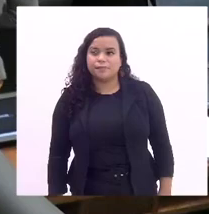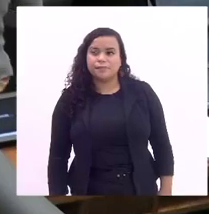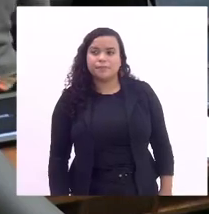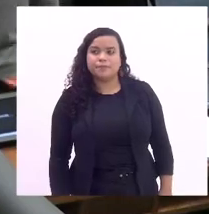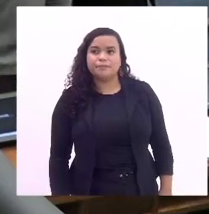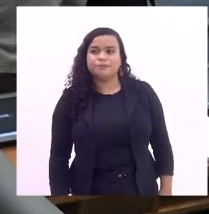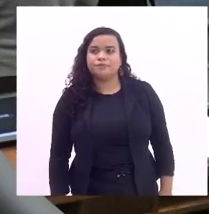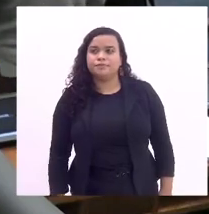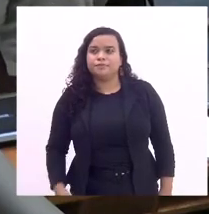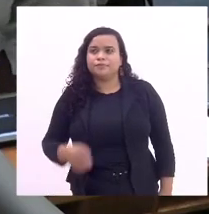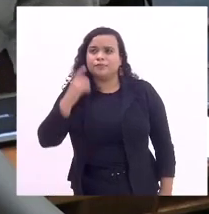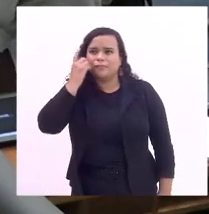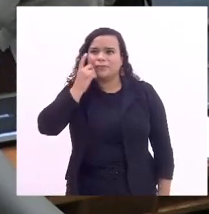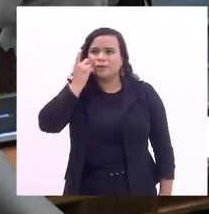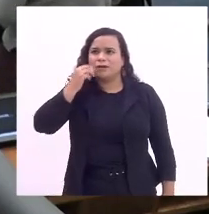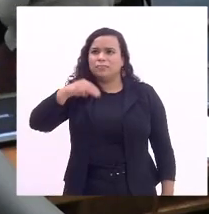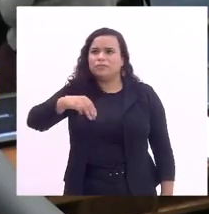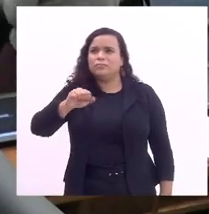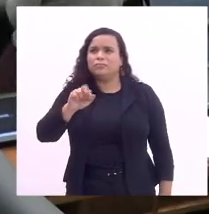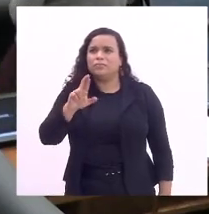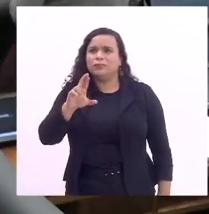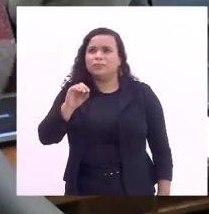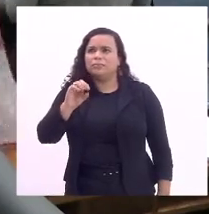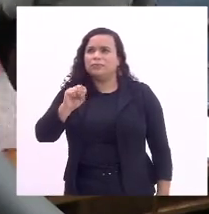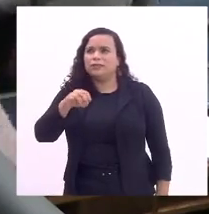Deputado Marcos Miller falou comigo, tem um minuto aqui.